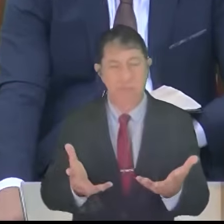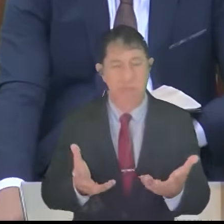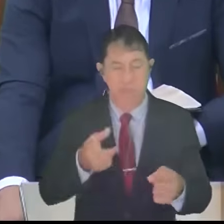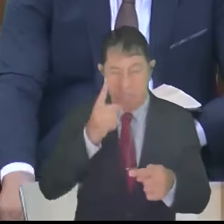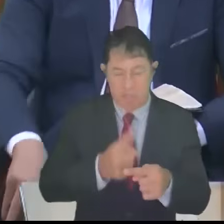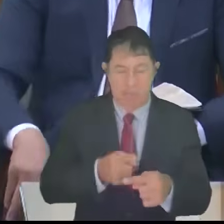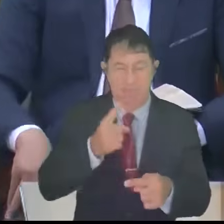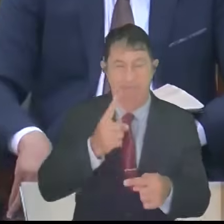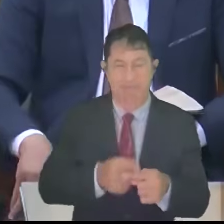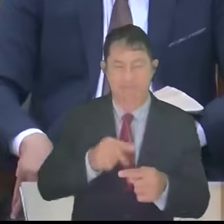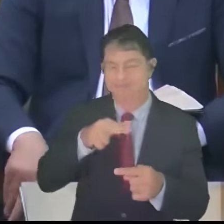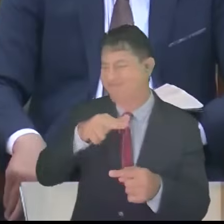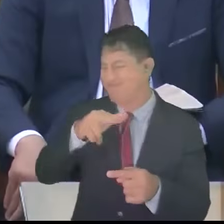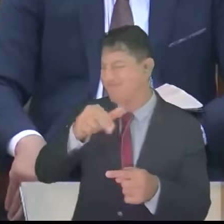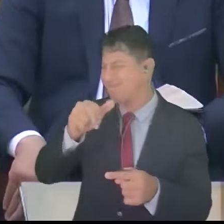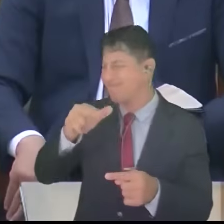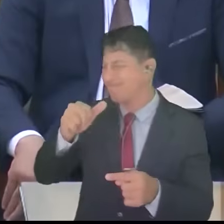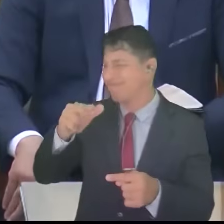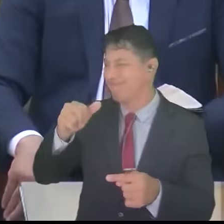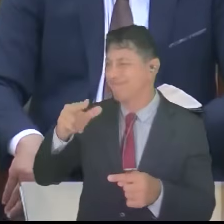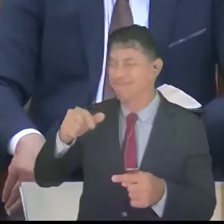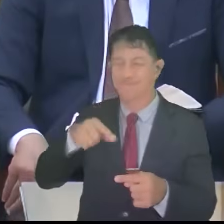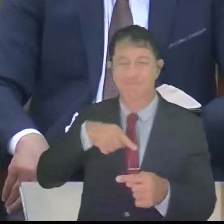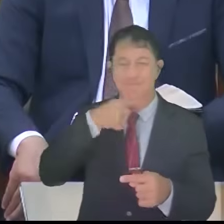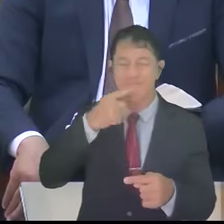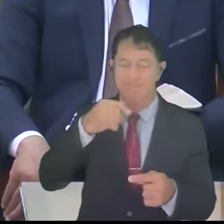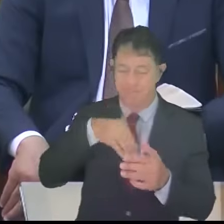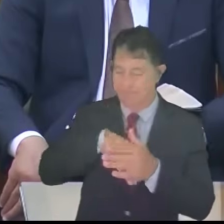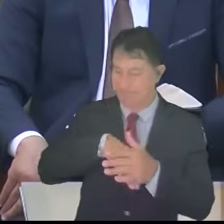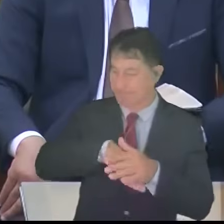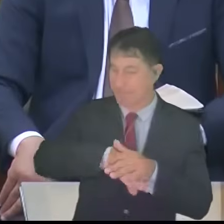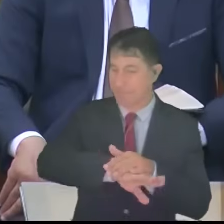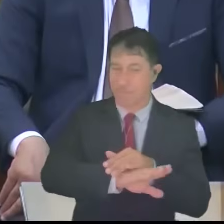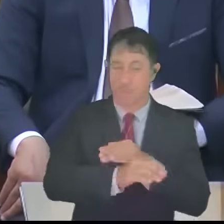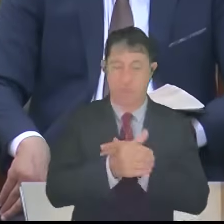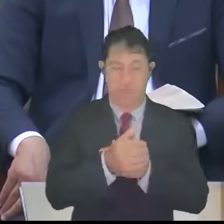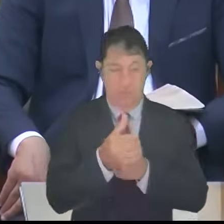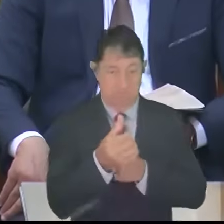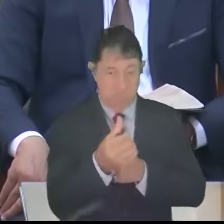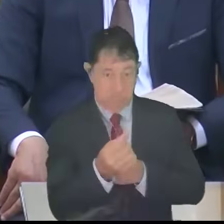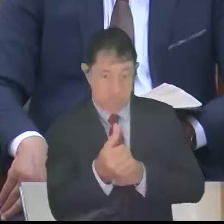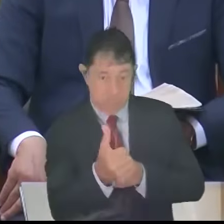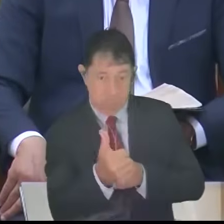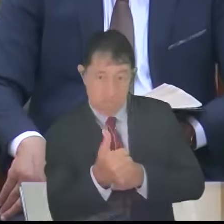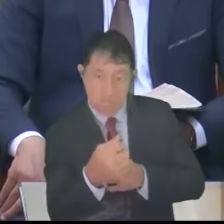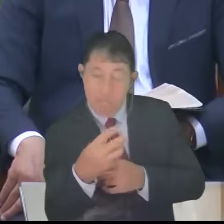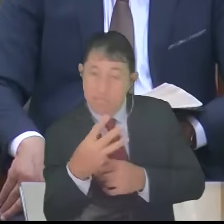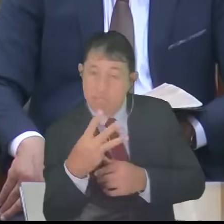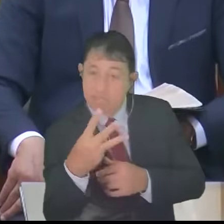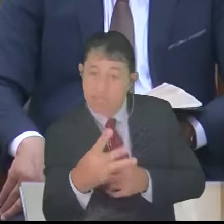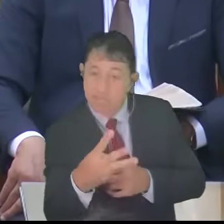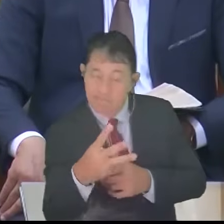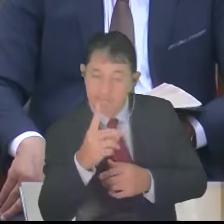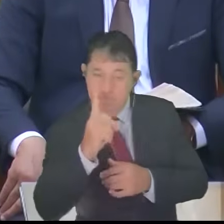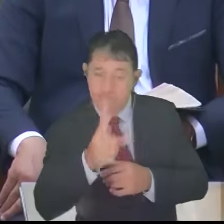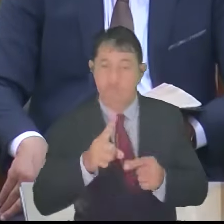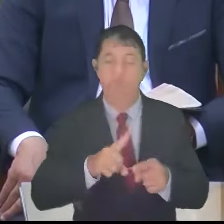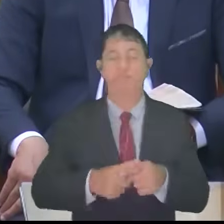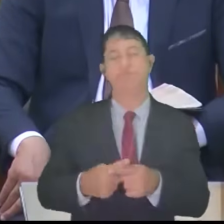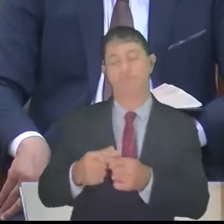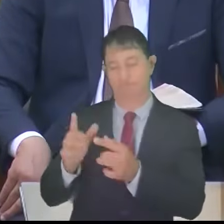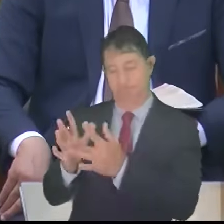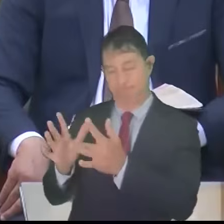eles nunca conseguiam guardar aqueles 613 mandamentos. Mas Jesus, ele abre